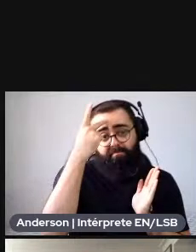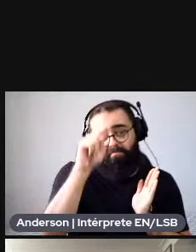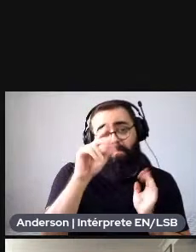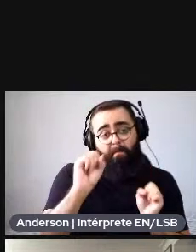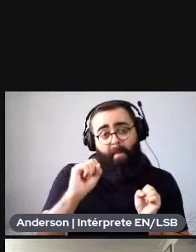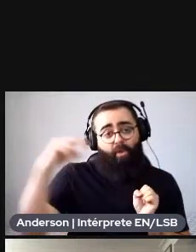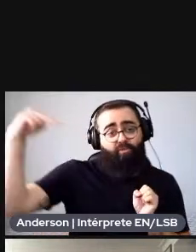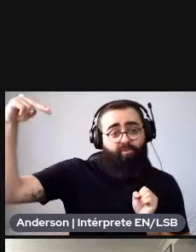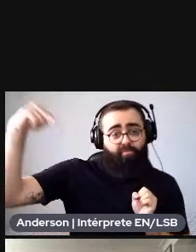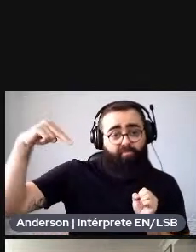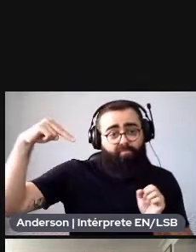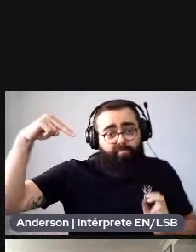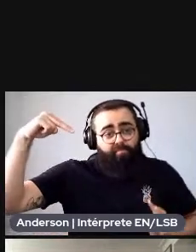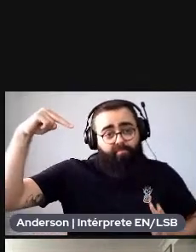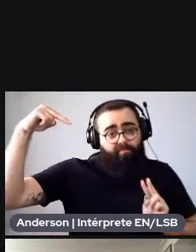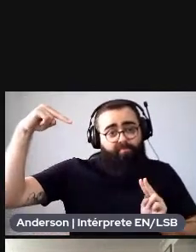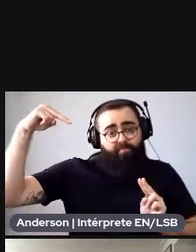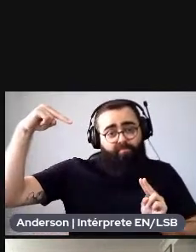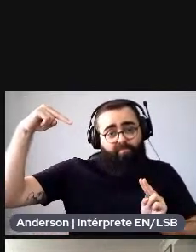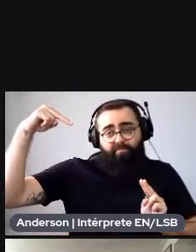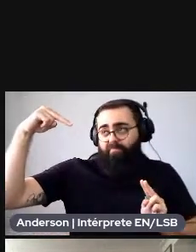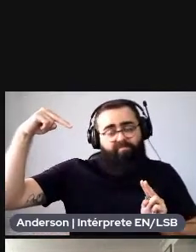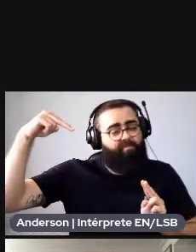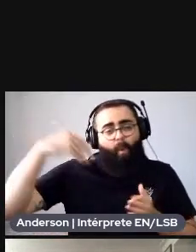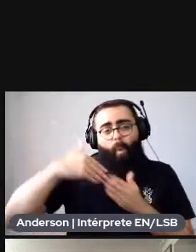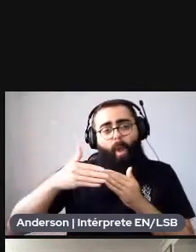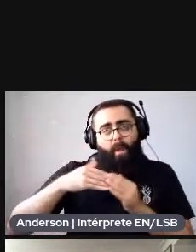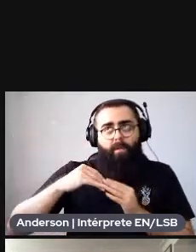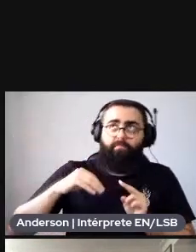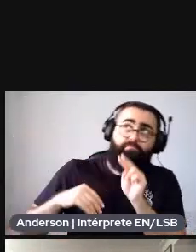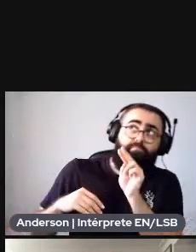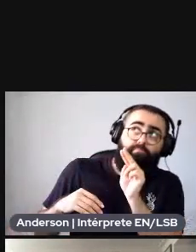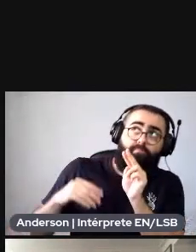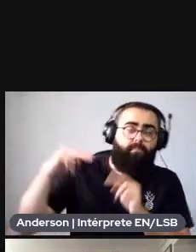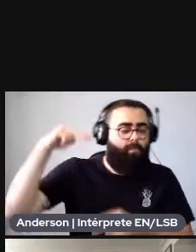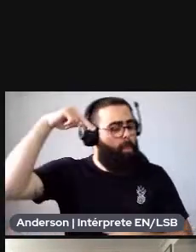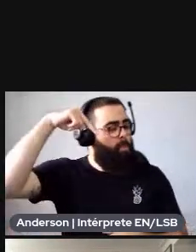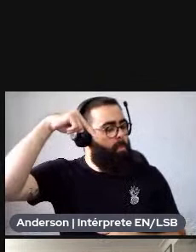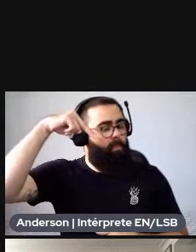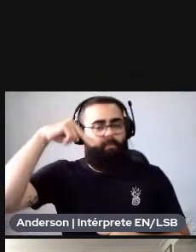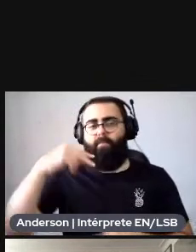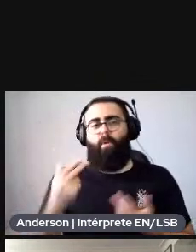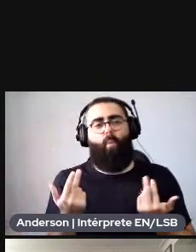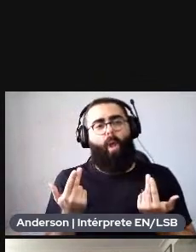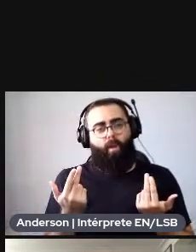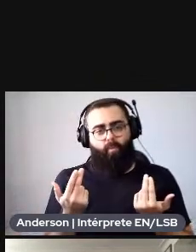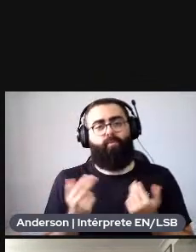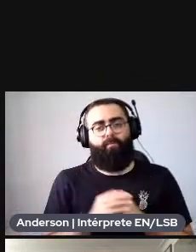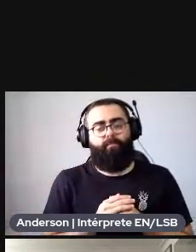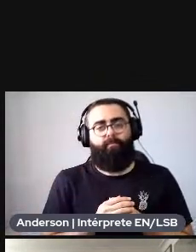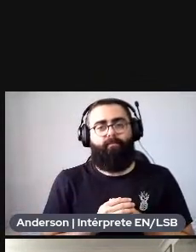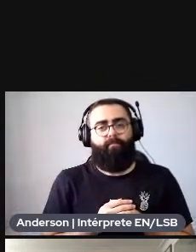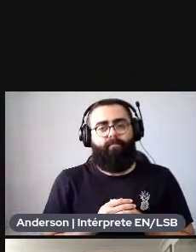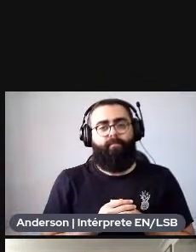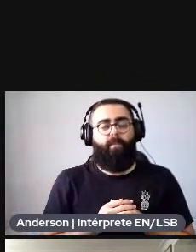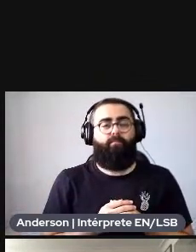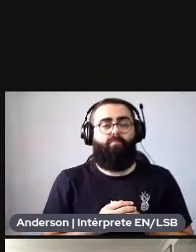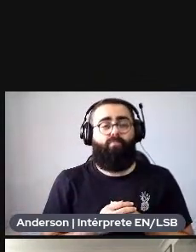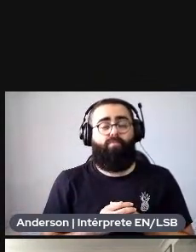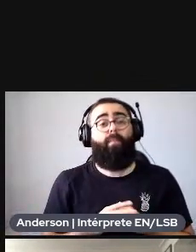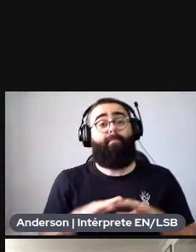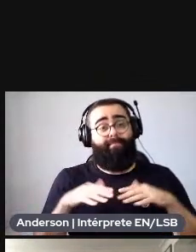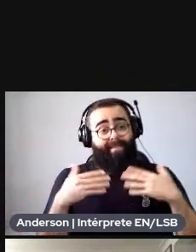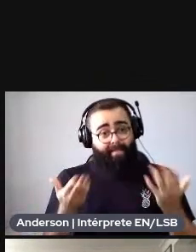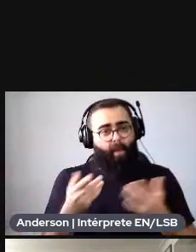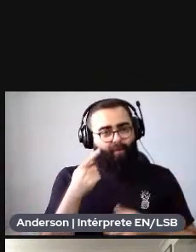de olhar para a descrição, digamos assim, linguística. Portanto, do ponto de vista deste